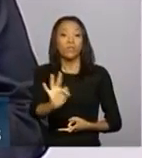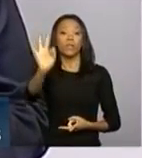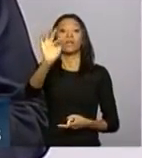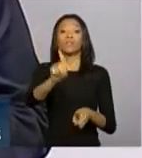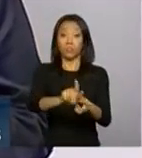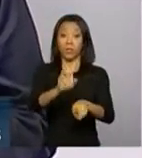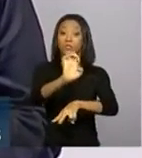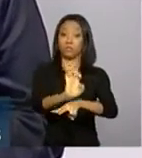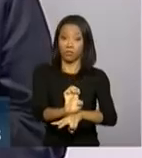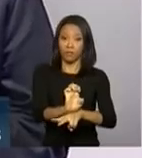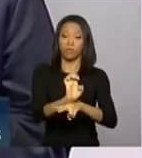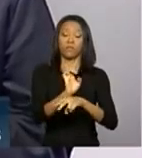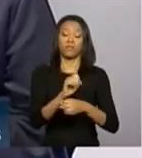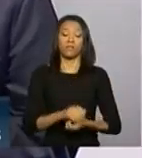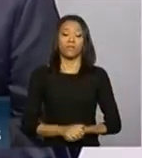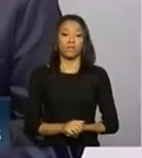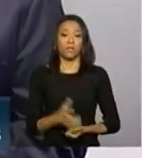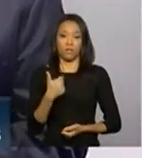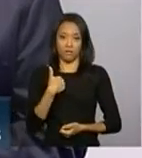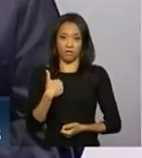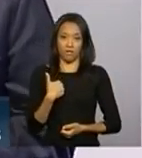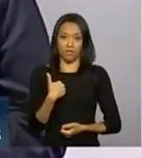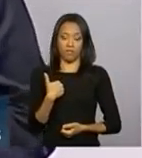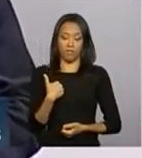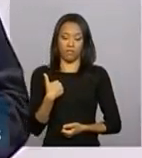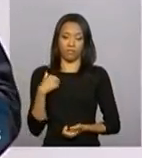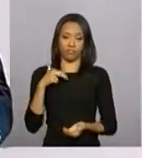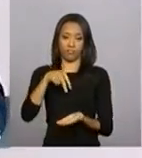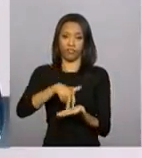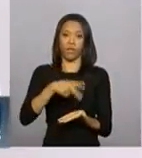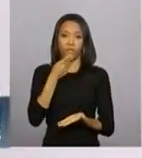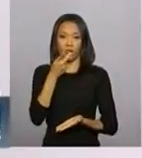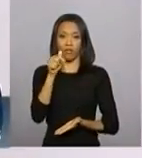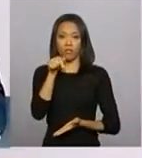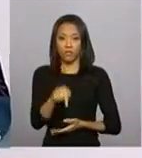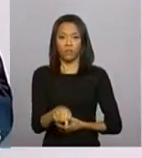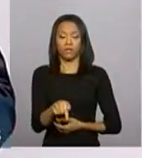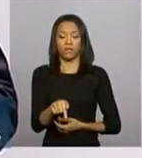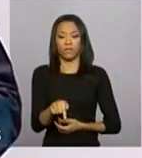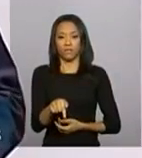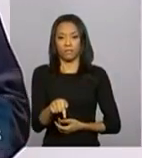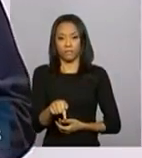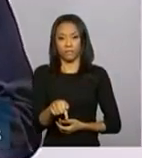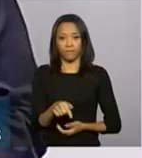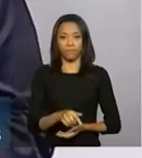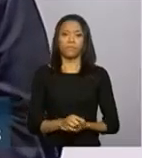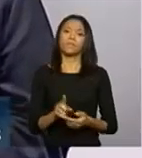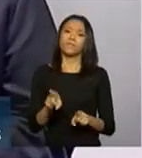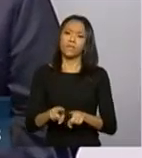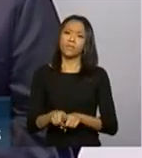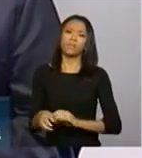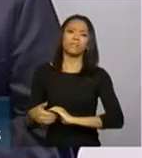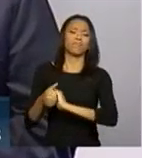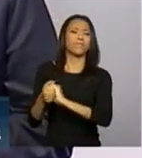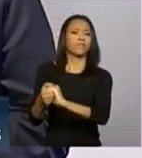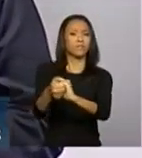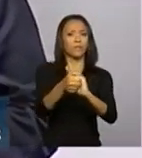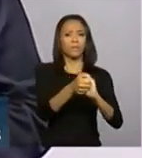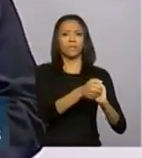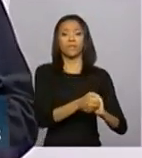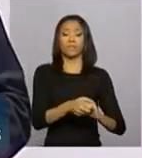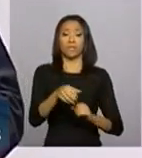o faço aqui citando e saudando o